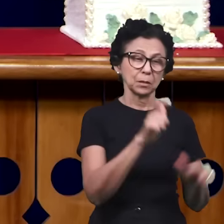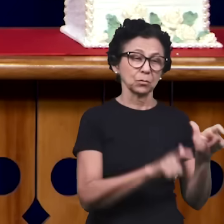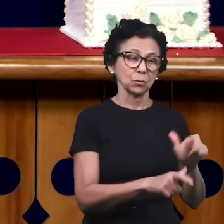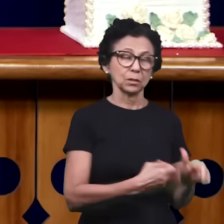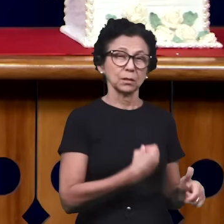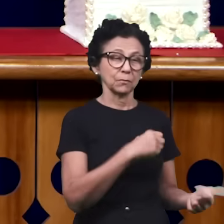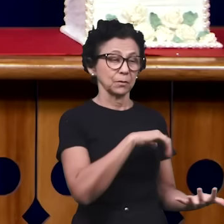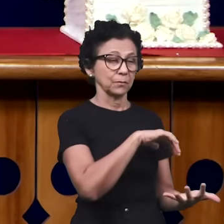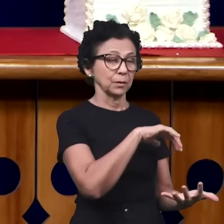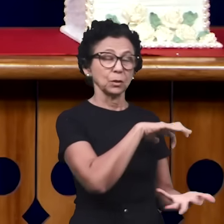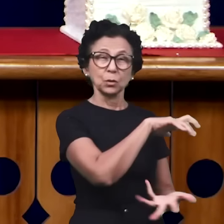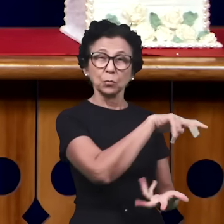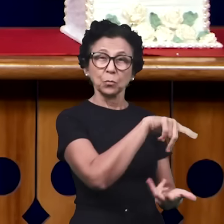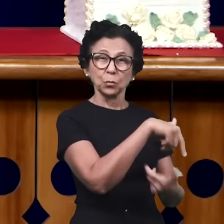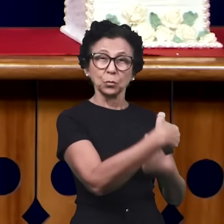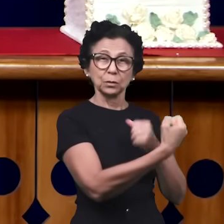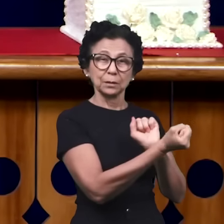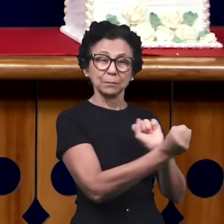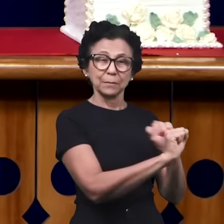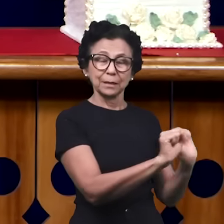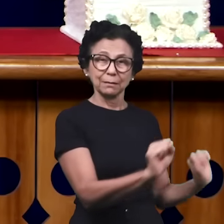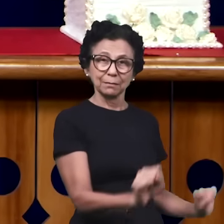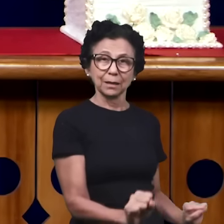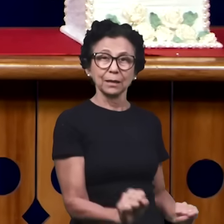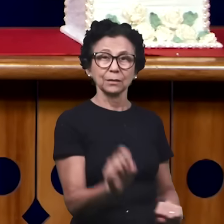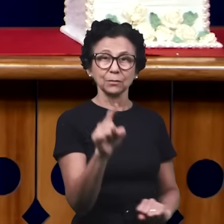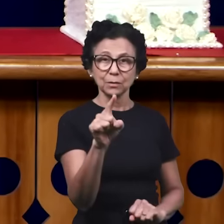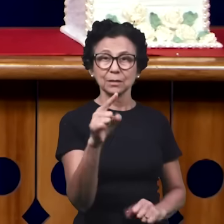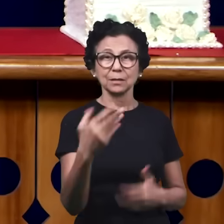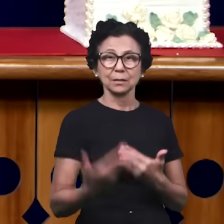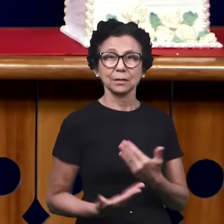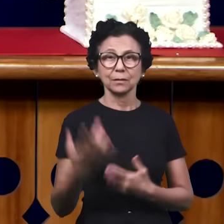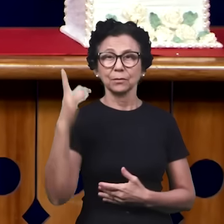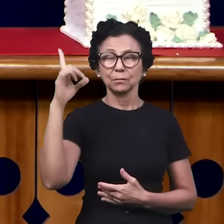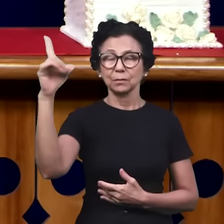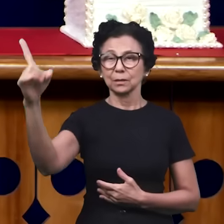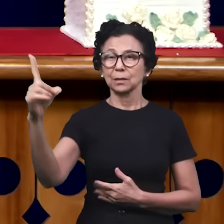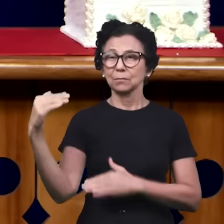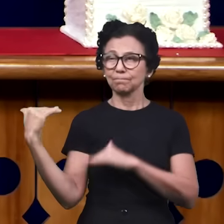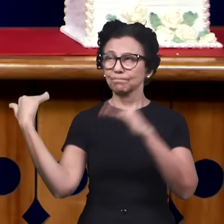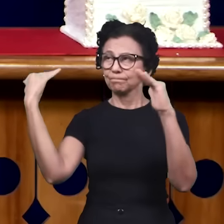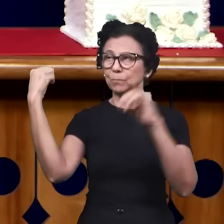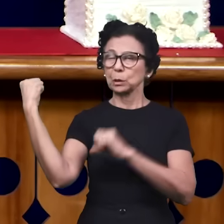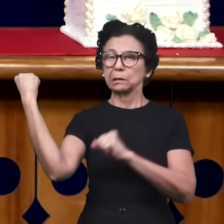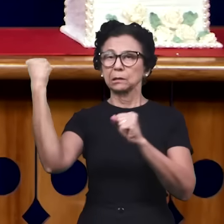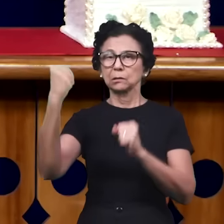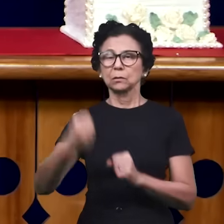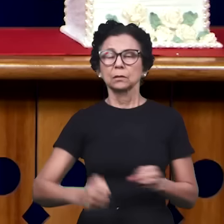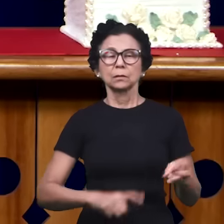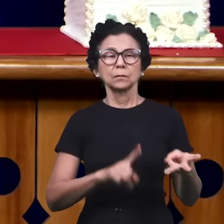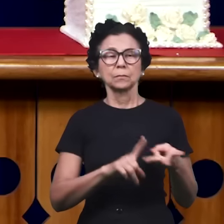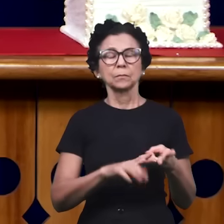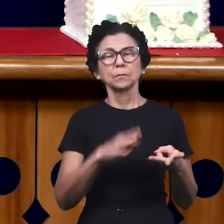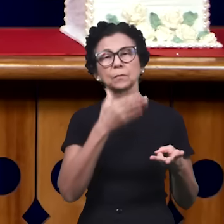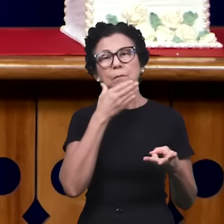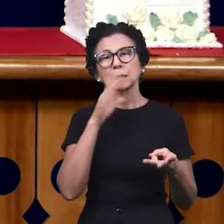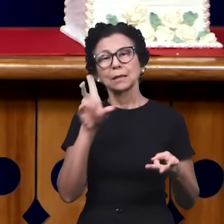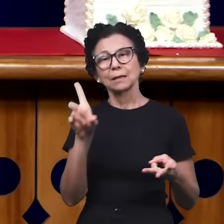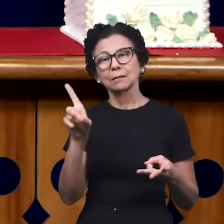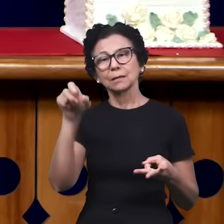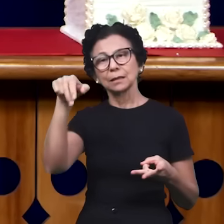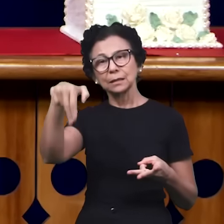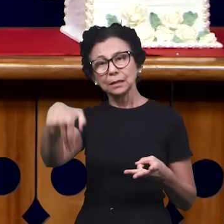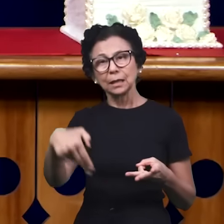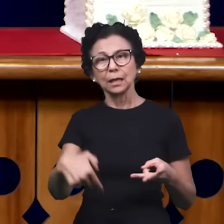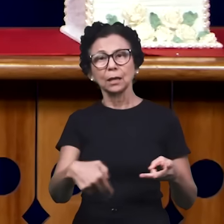para entender que você é livre, que você serve a um Deus altíssimo, um Deus maravilhoso. Daniel foi usado em